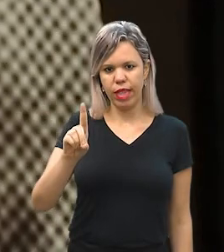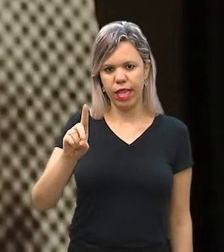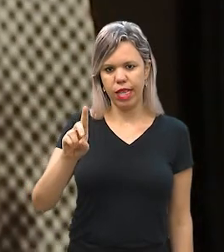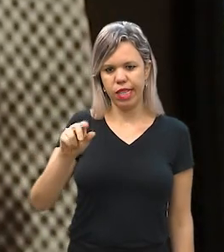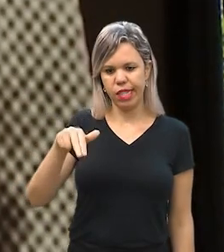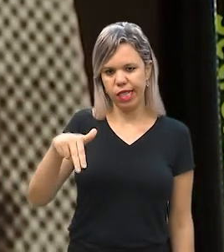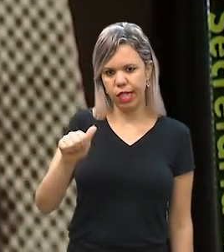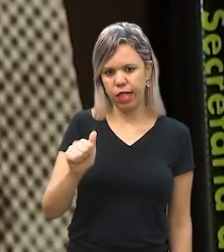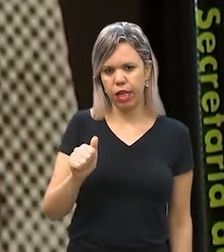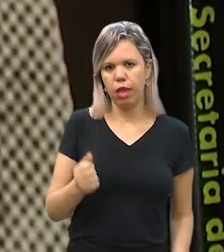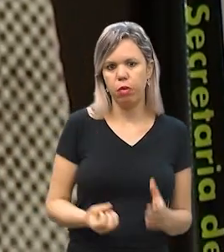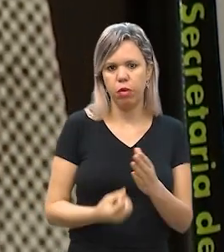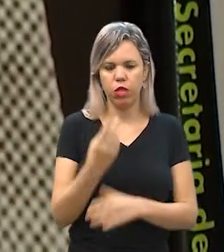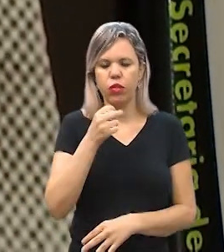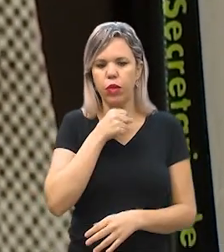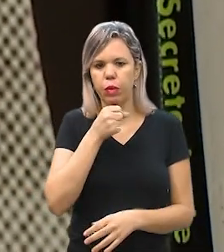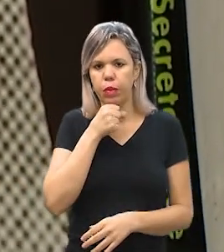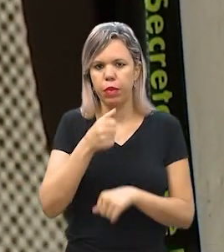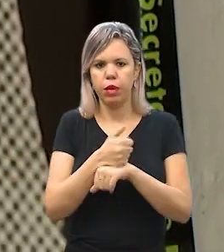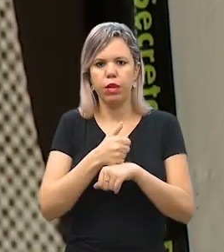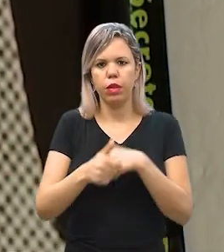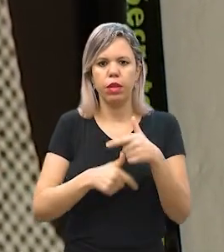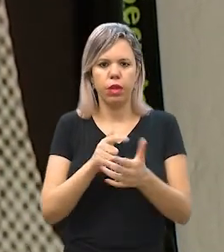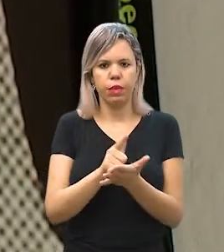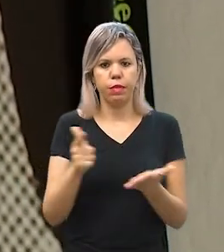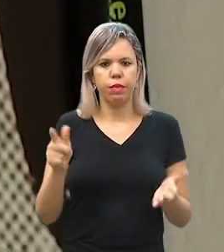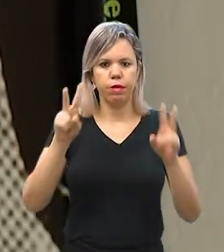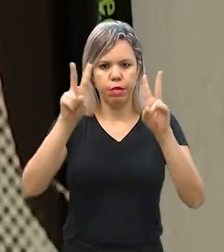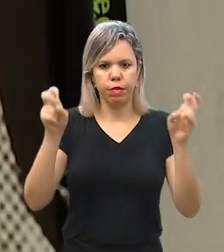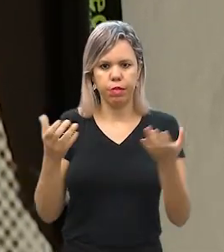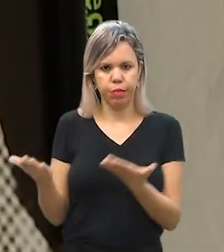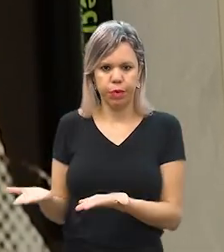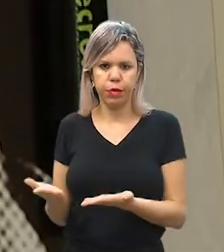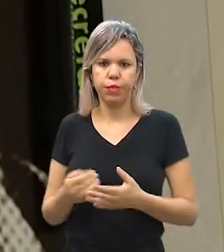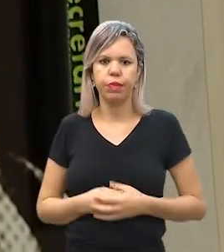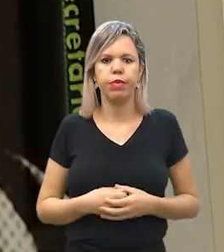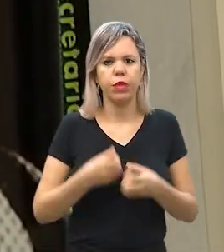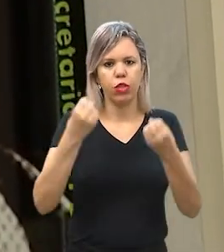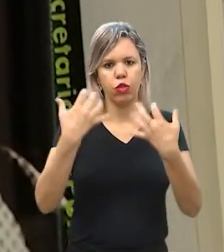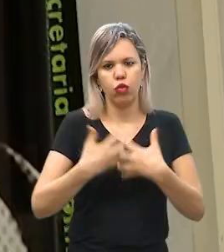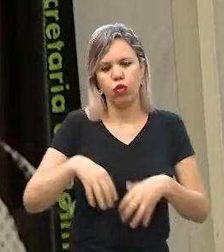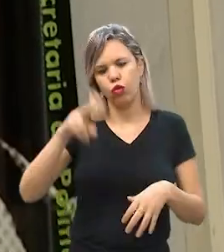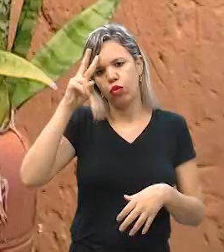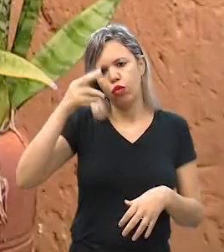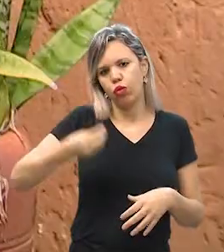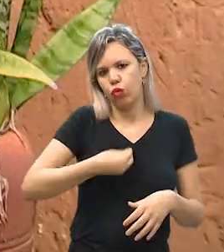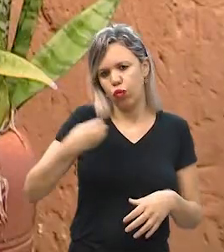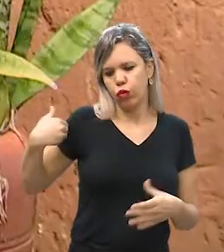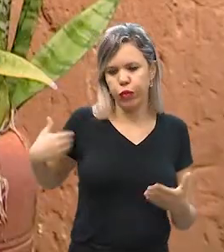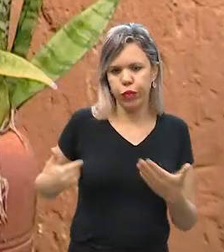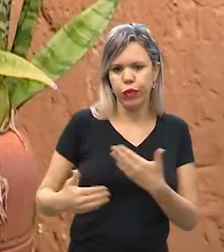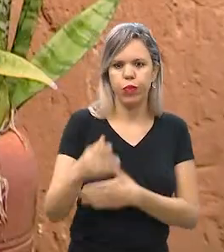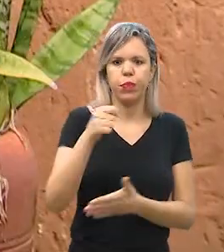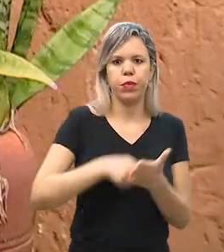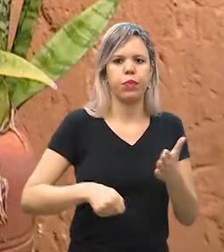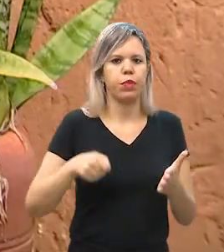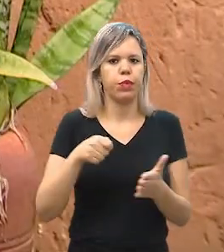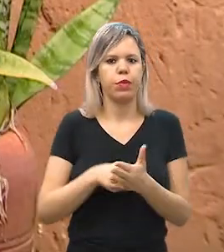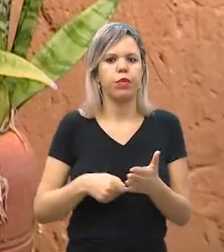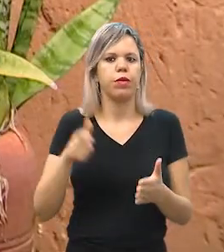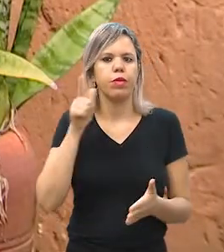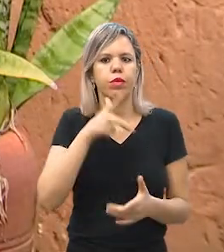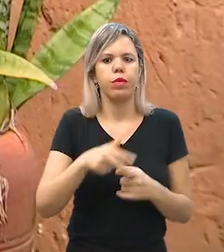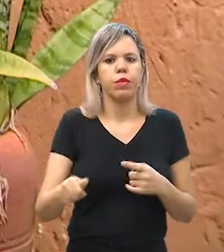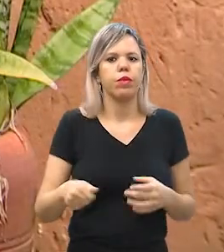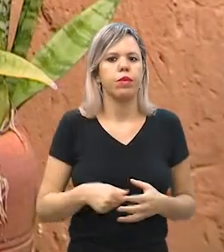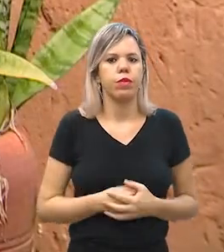aí eu fiz uma reportagem no jornal que eu trabalhava sobre Laudelina, contando a história de vida dela, sua luta e as suas